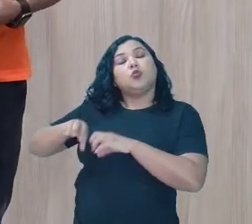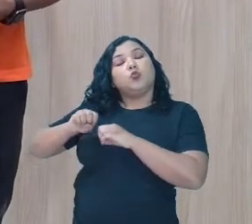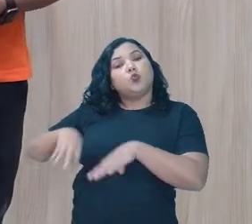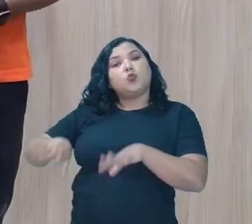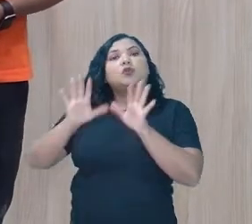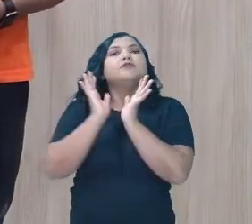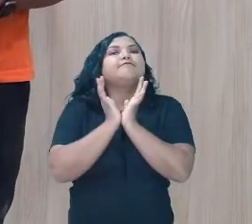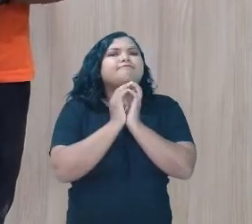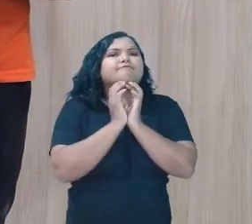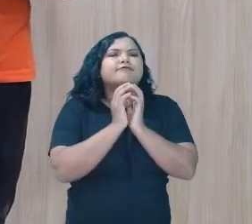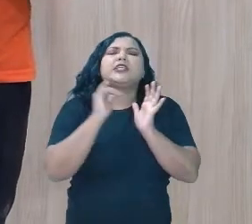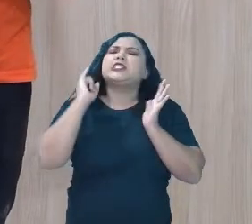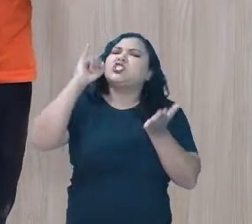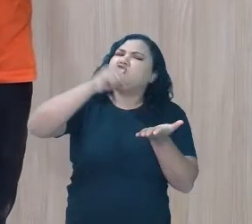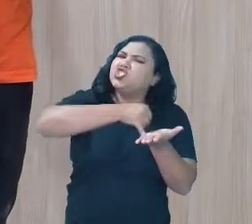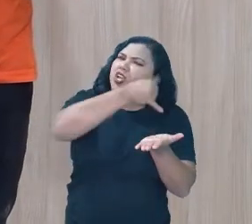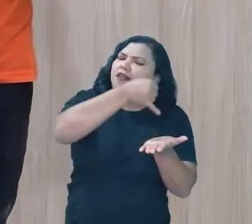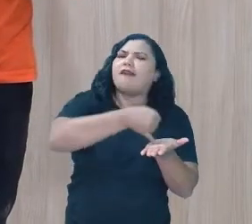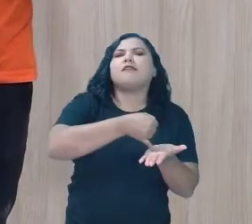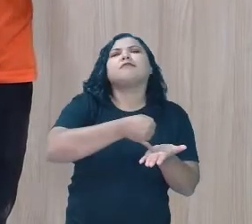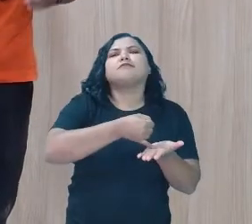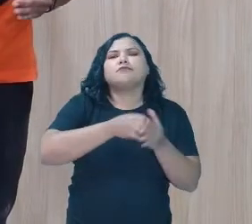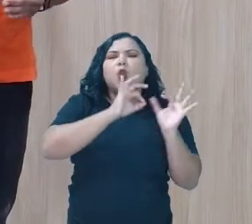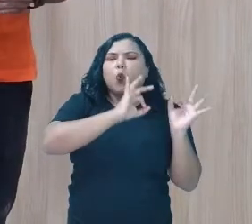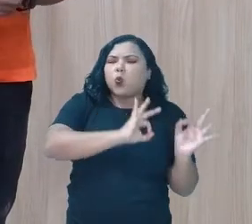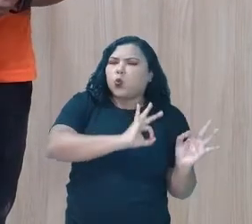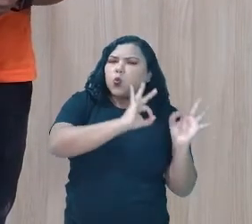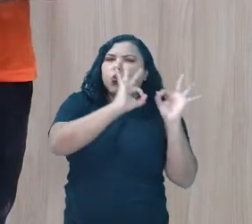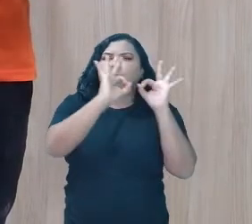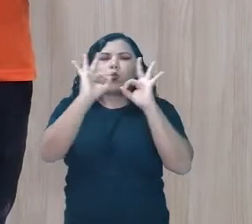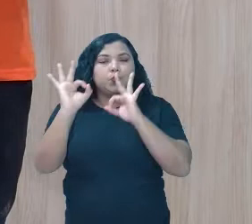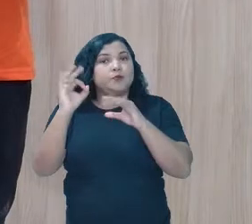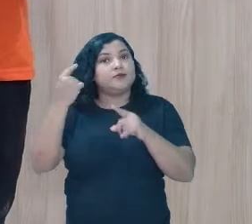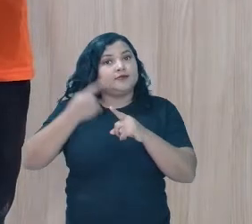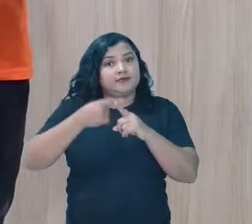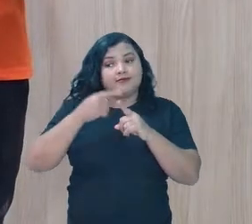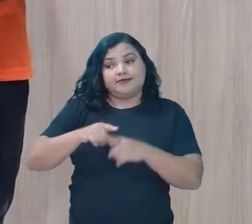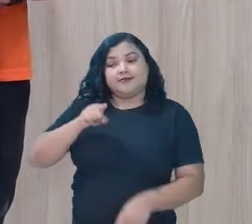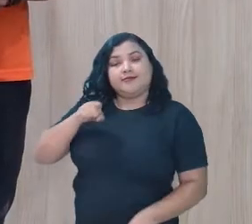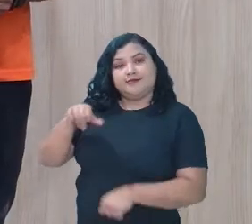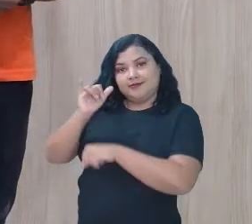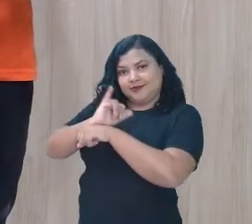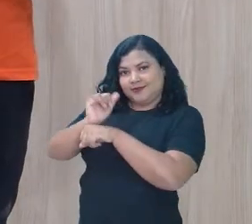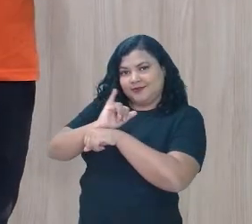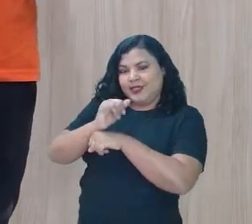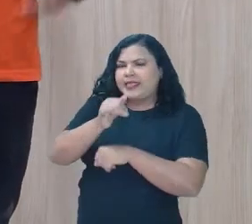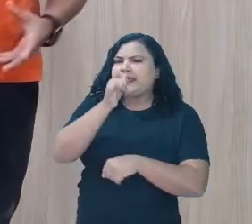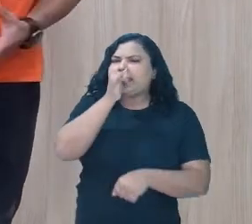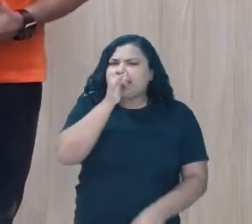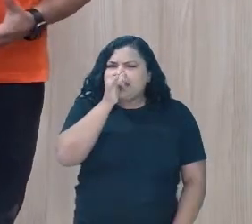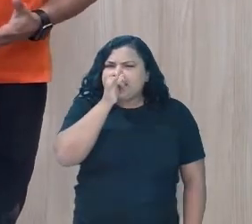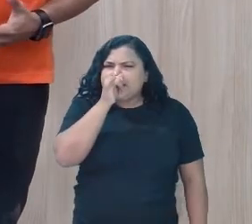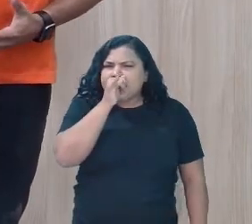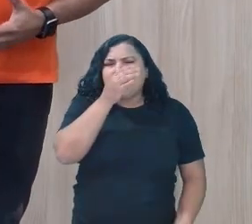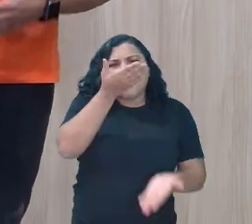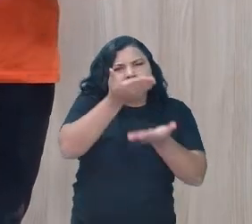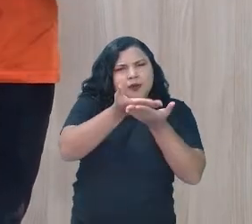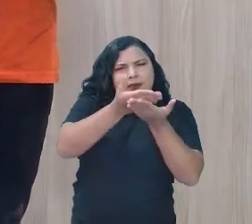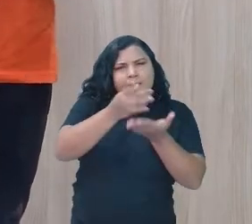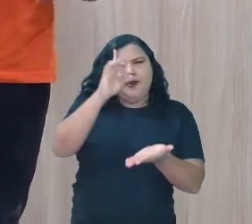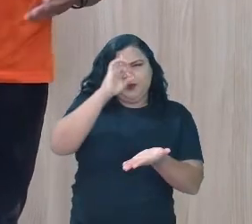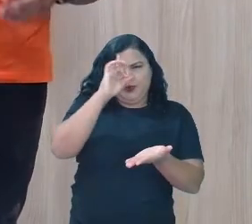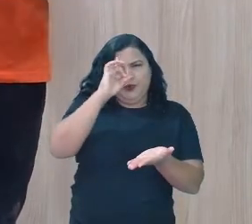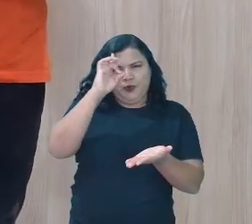inscrever, não deixe de acompanhar lá o nosso canal, certo? Porque é lá que a gente posta todas as nossas aulas,